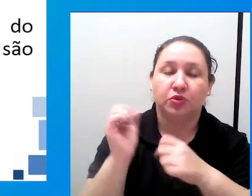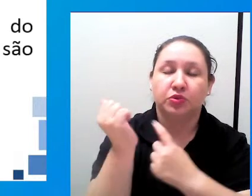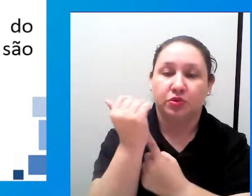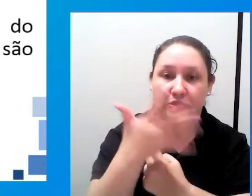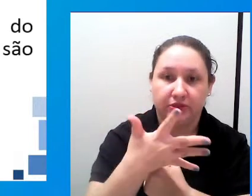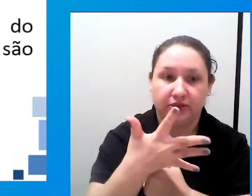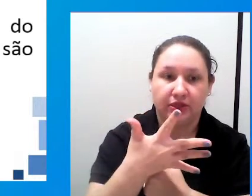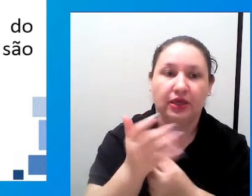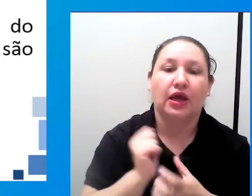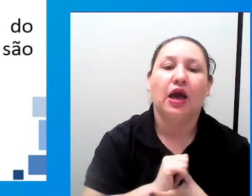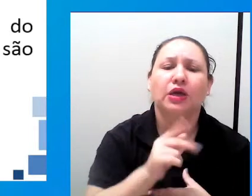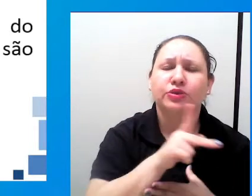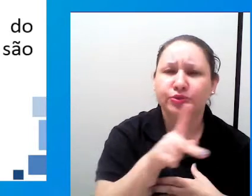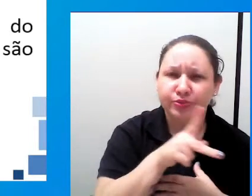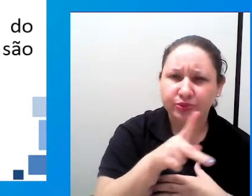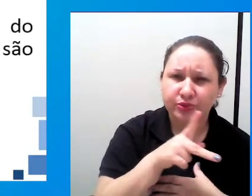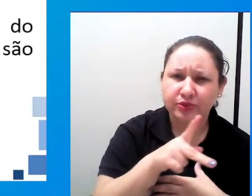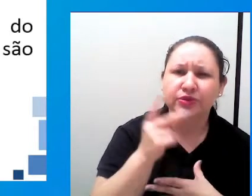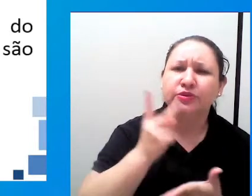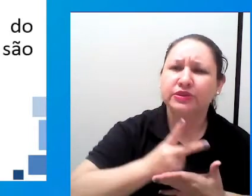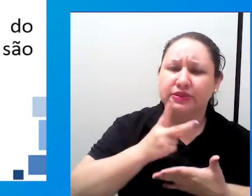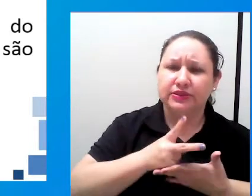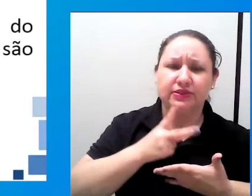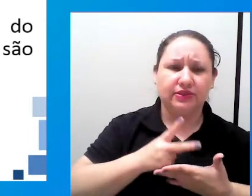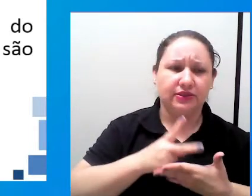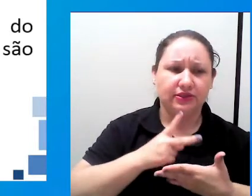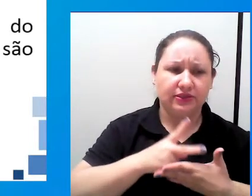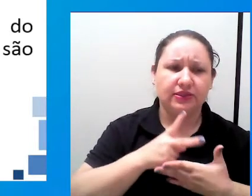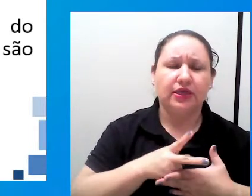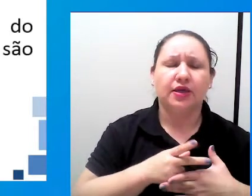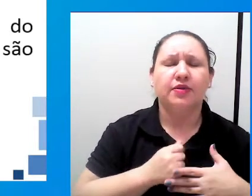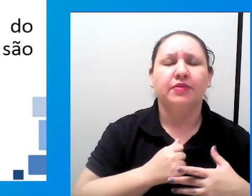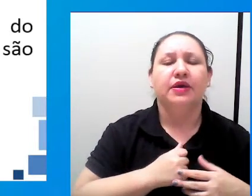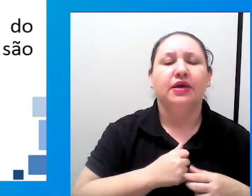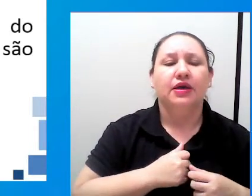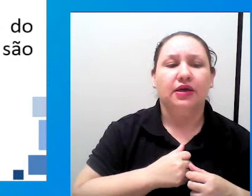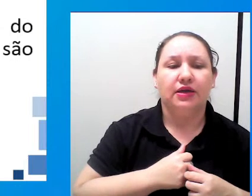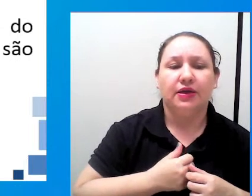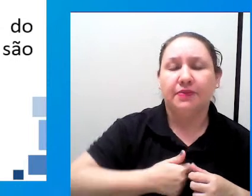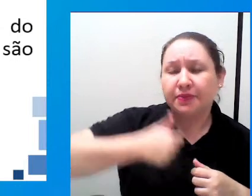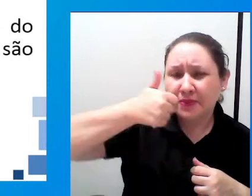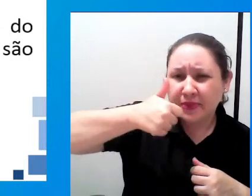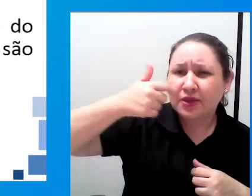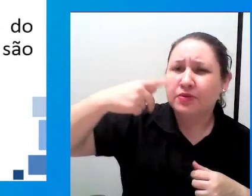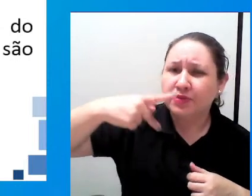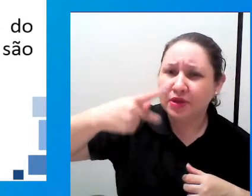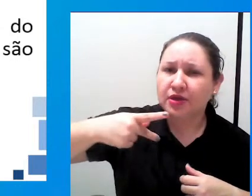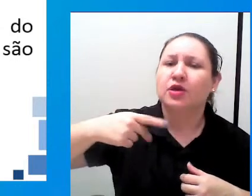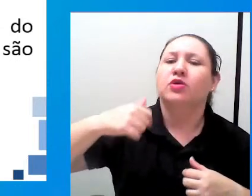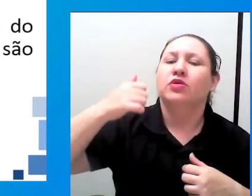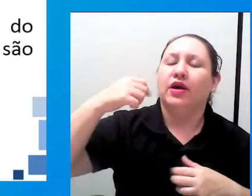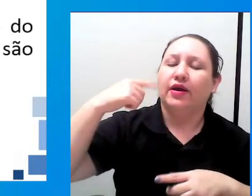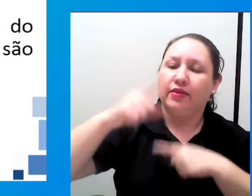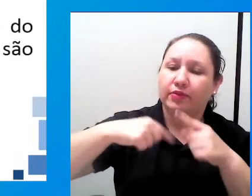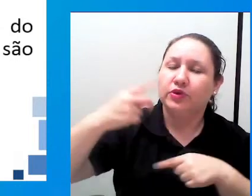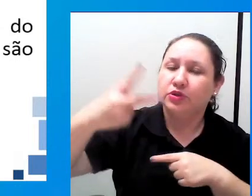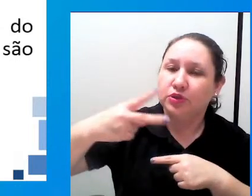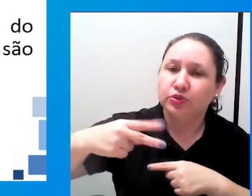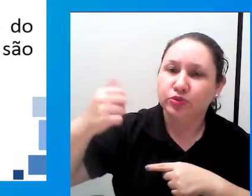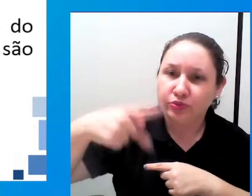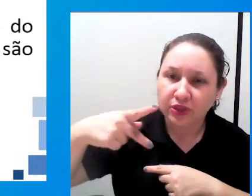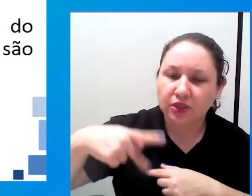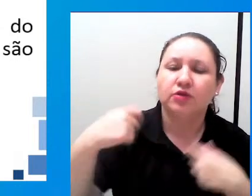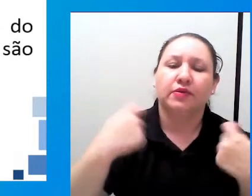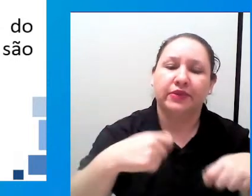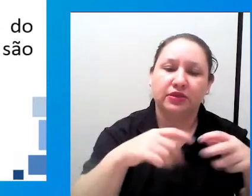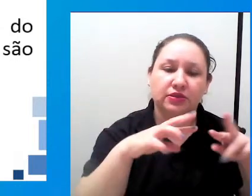de semestre, no planejamento inicial, onde eles têm que fazer aquele plano de disciplina, eles já devem, então, planejar